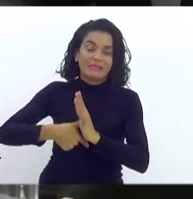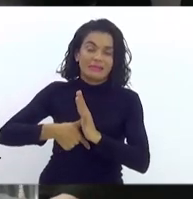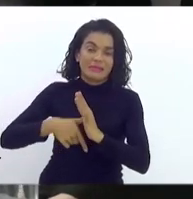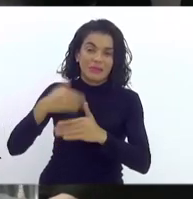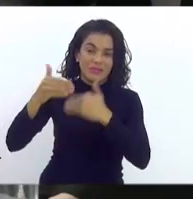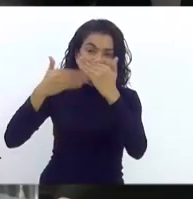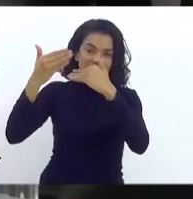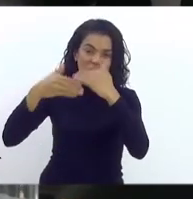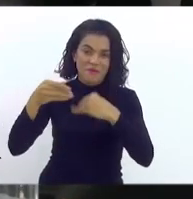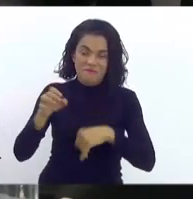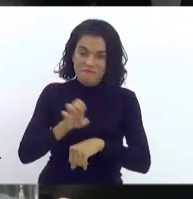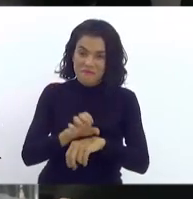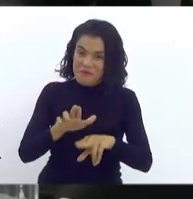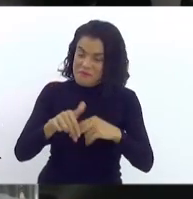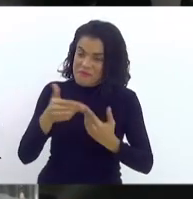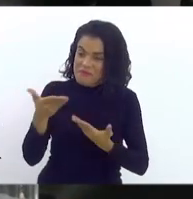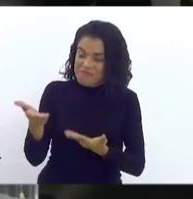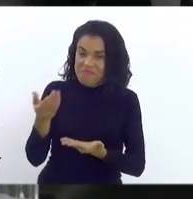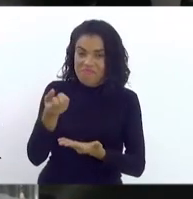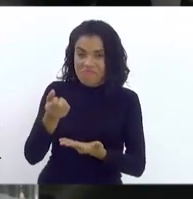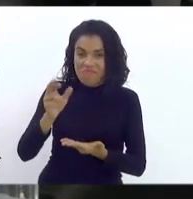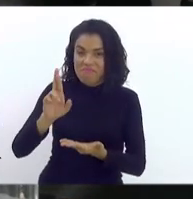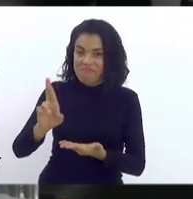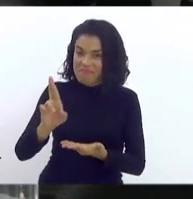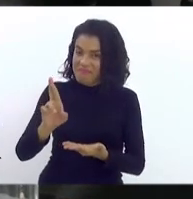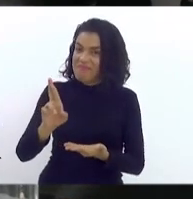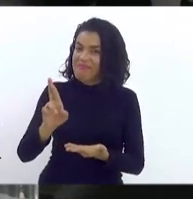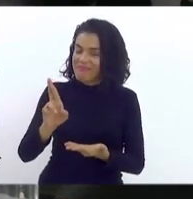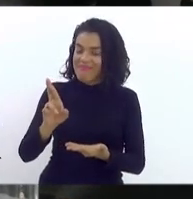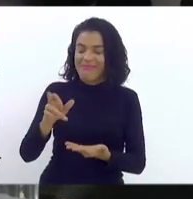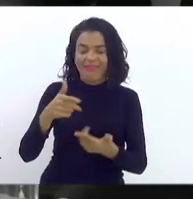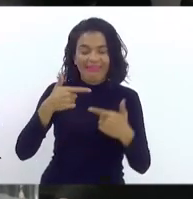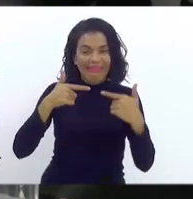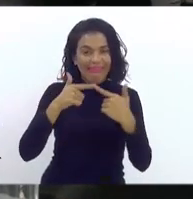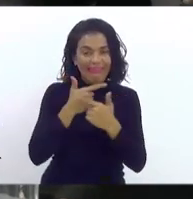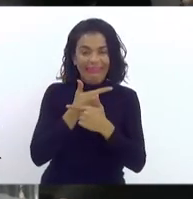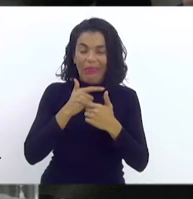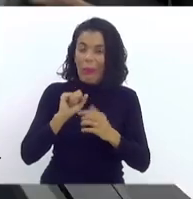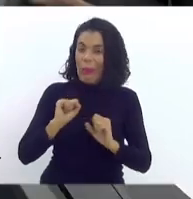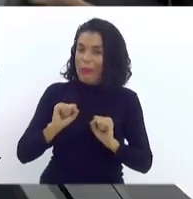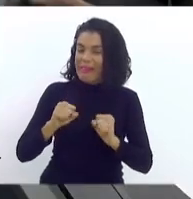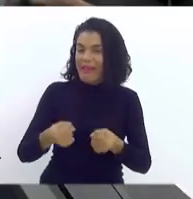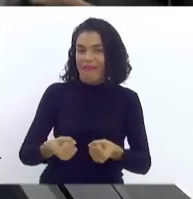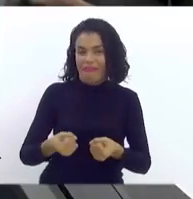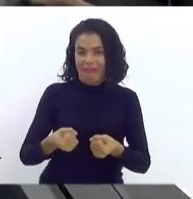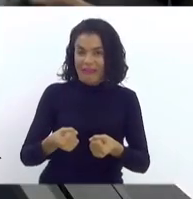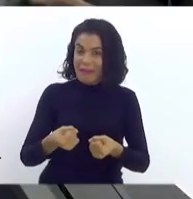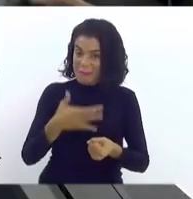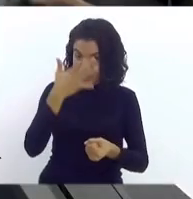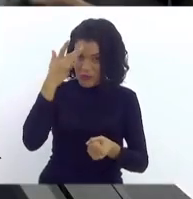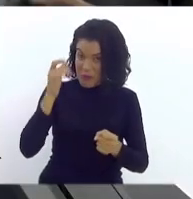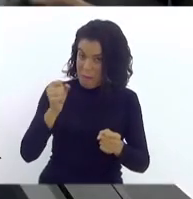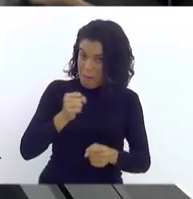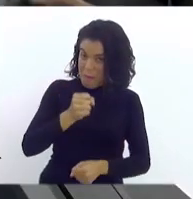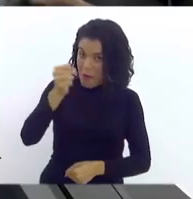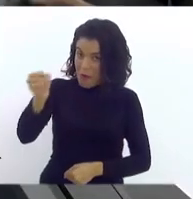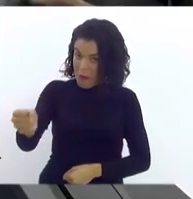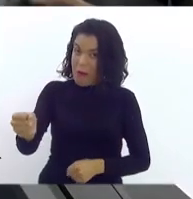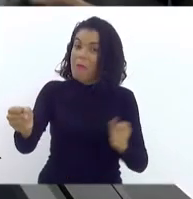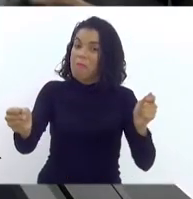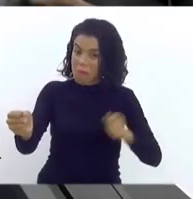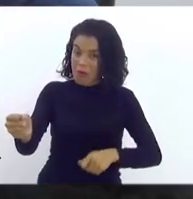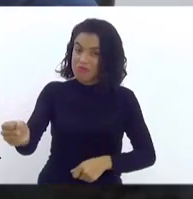Excelência foi muito, muito importante aqui. Eu defendo a tese que quem coloca pode tirar.